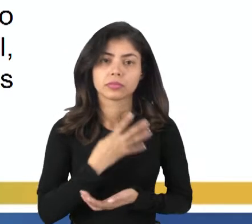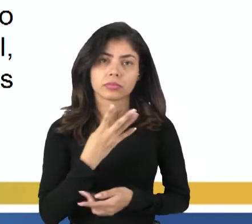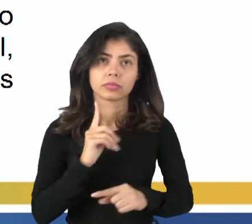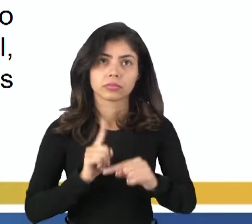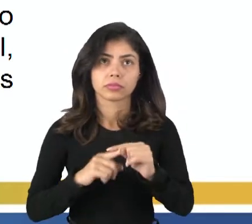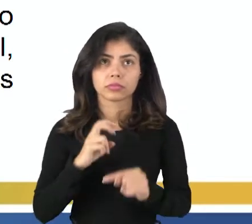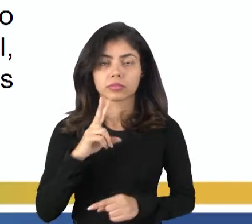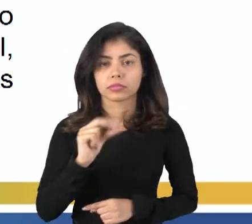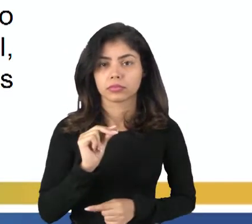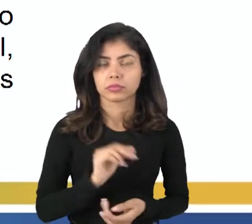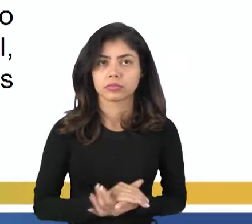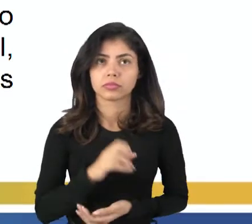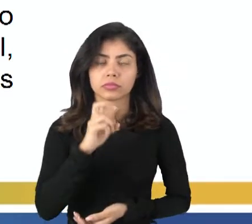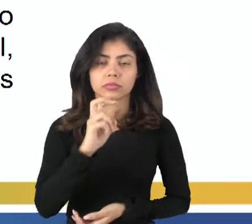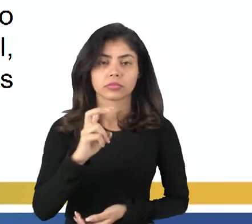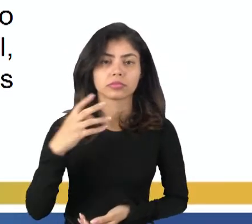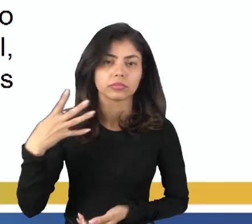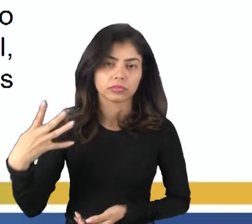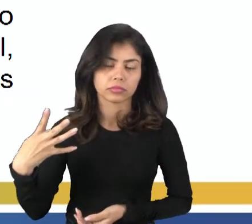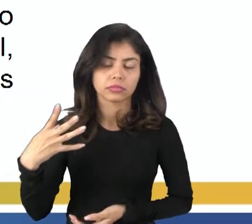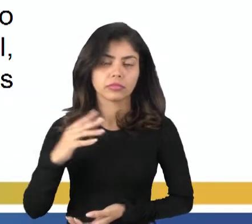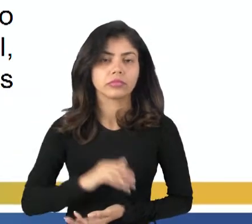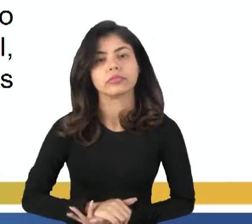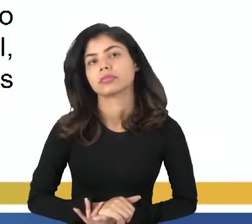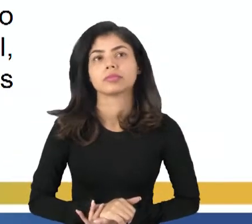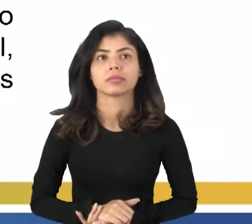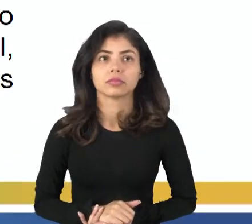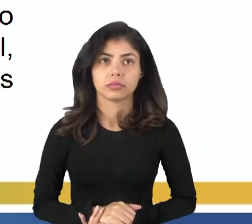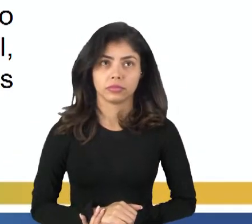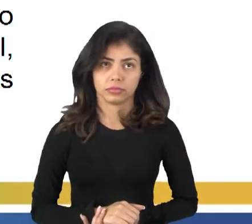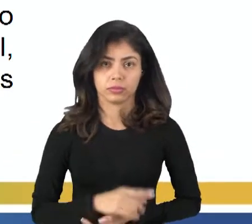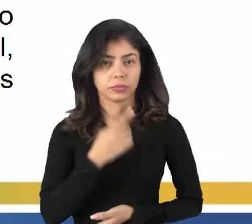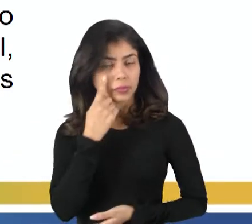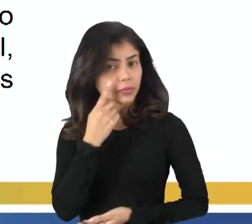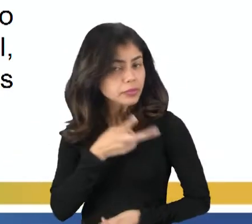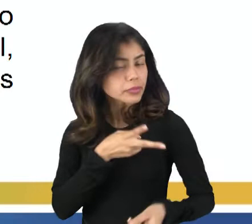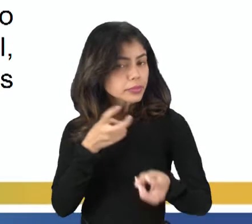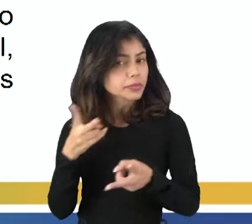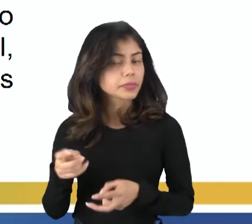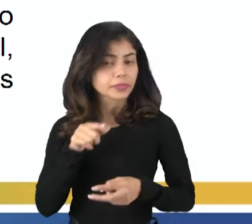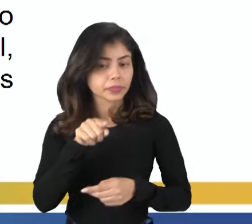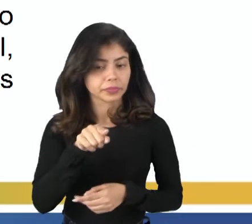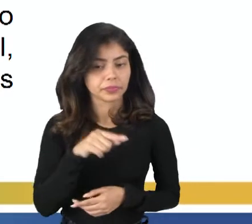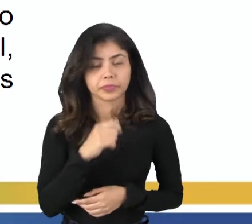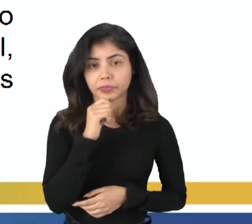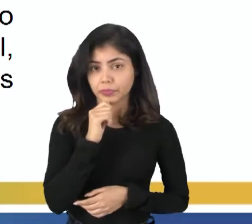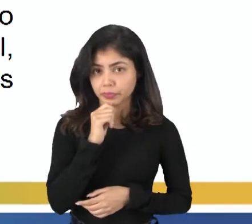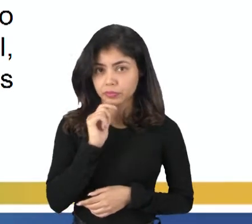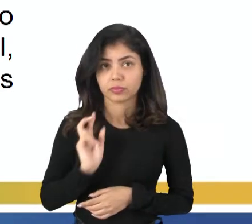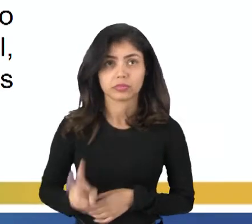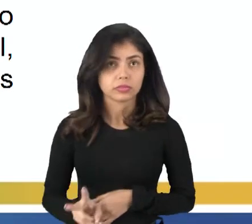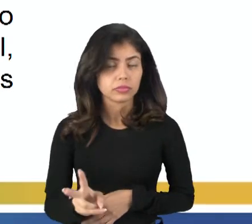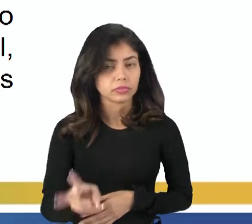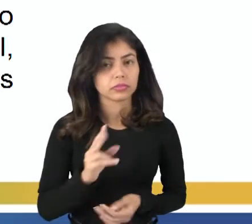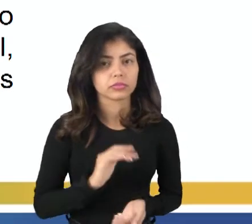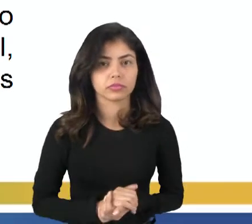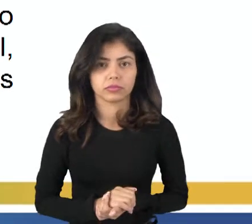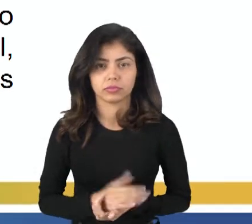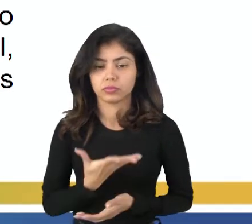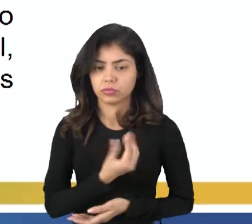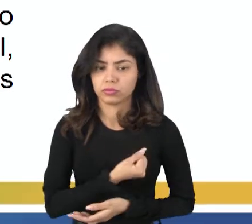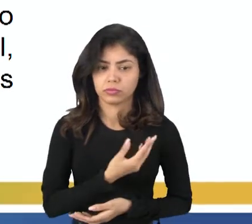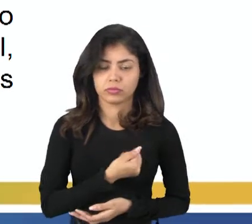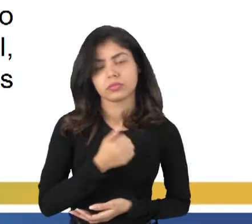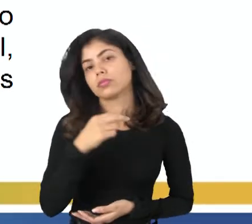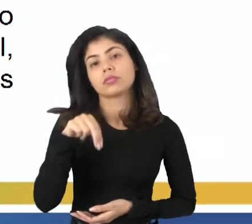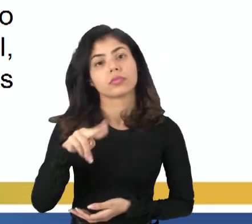tenho 4 mais 50. Então, eu vou ter 54. Perceberam que aqui ele permaneceu um número natural, ele não